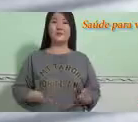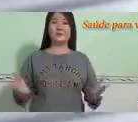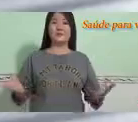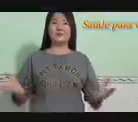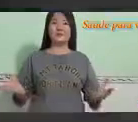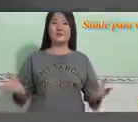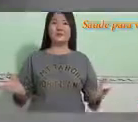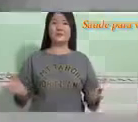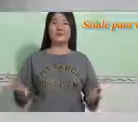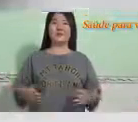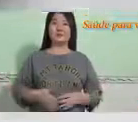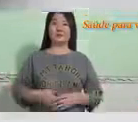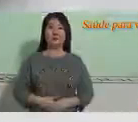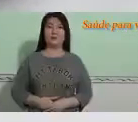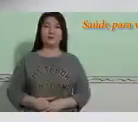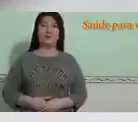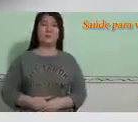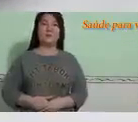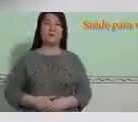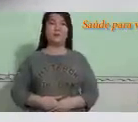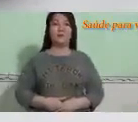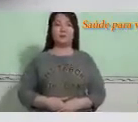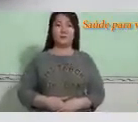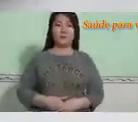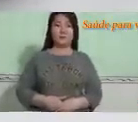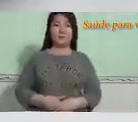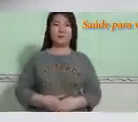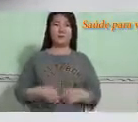TUDOQUEPRACISASBRSOBRES e acento agudo, FILIS 9.